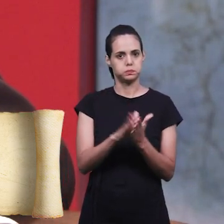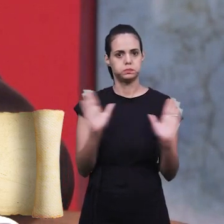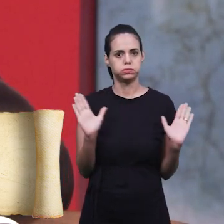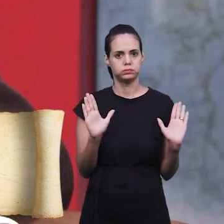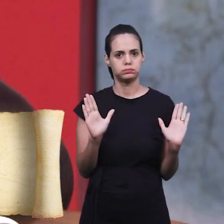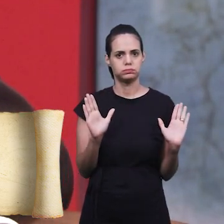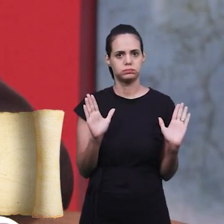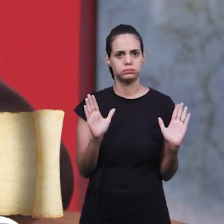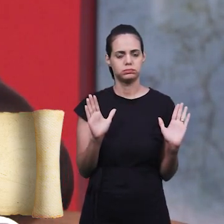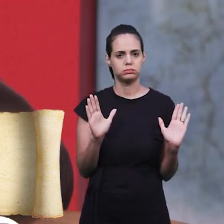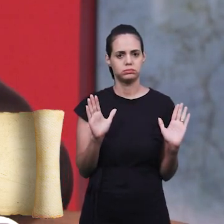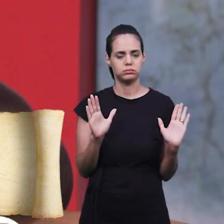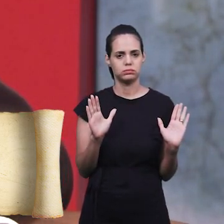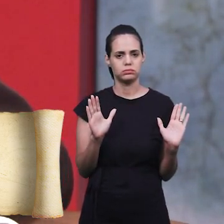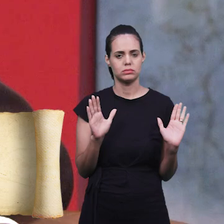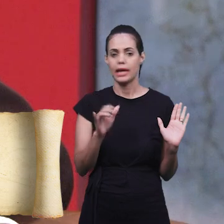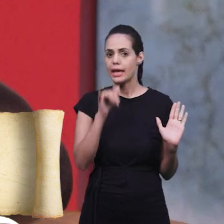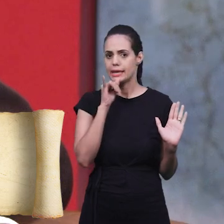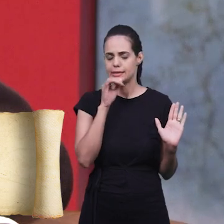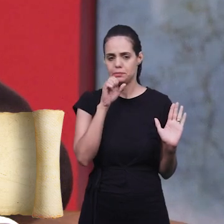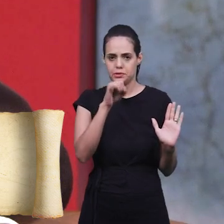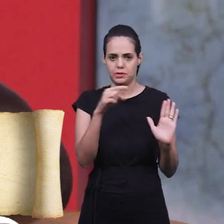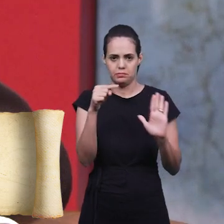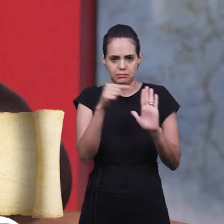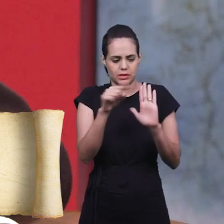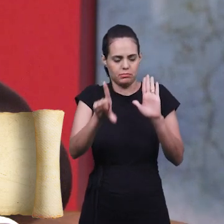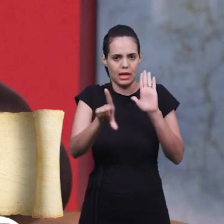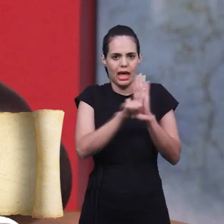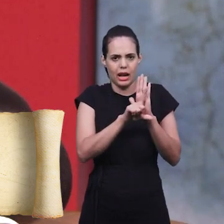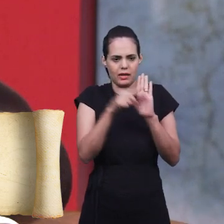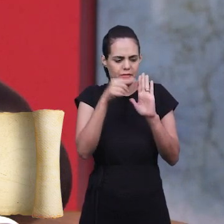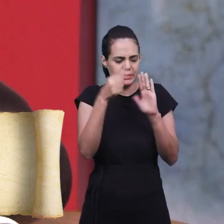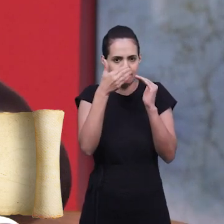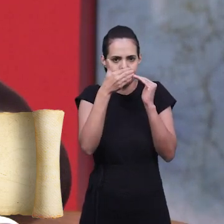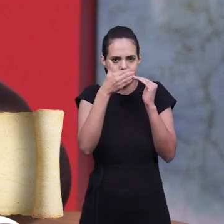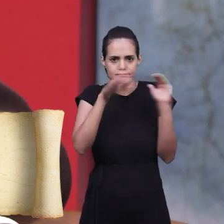também. Se quebrasse um item da lei,